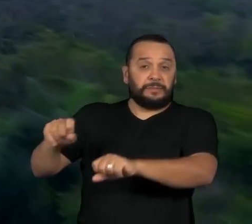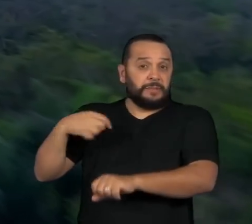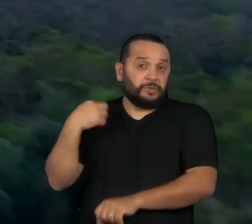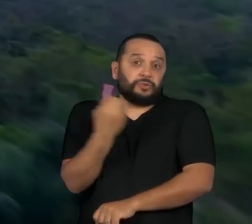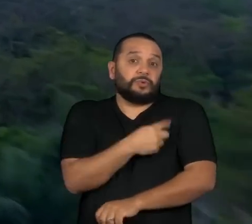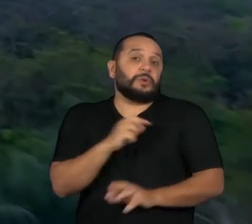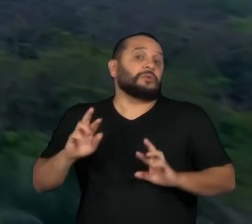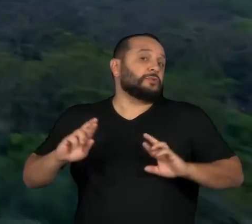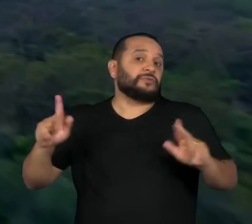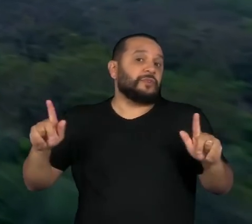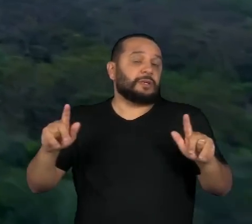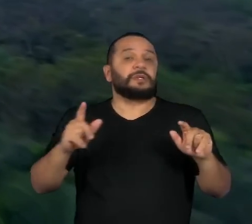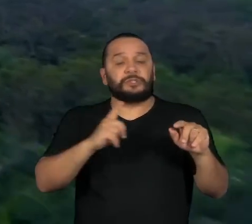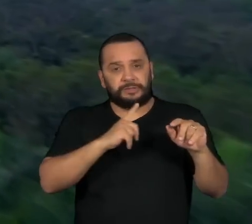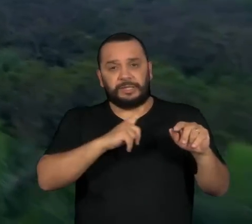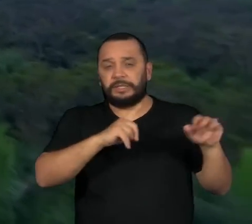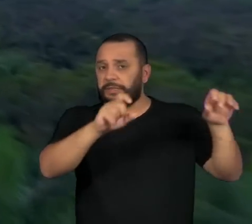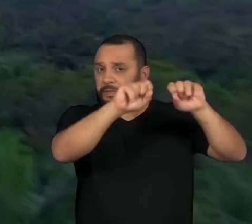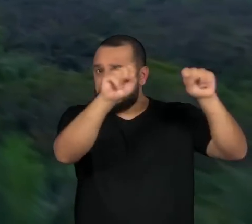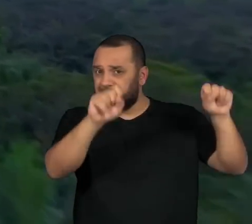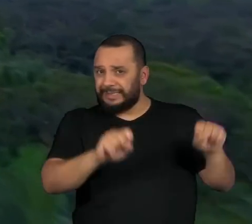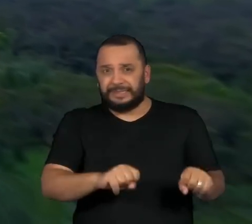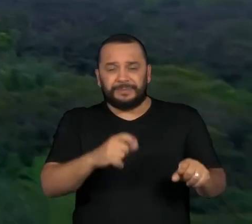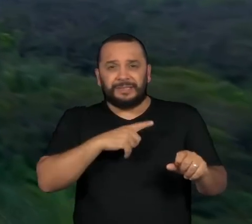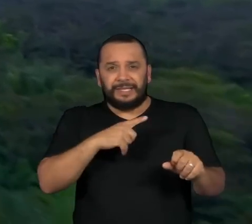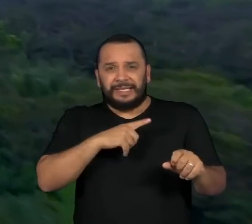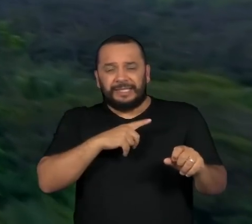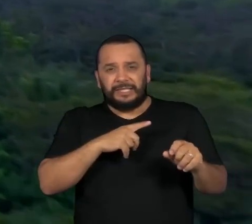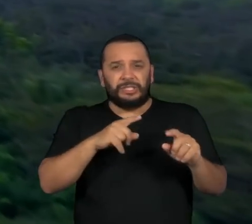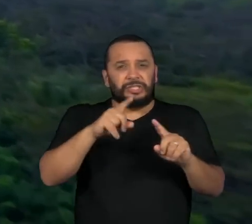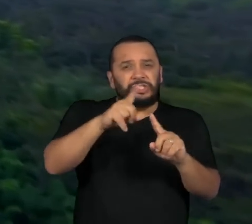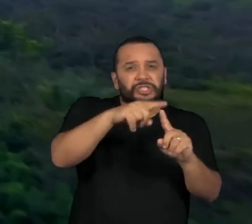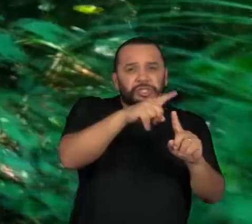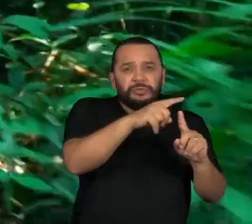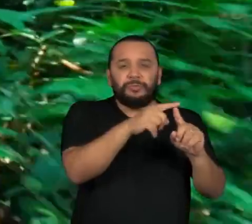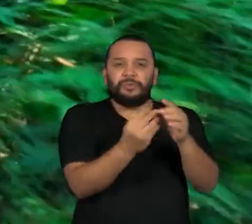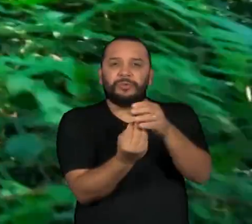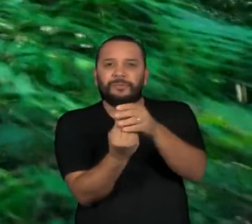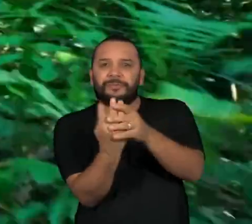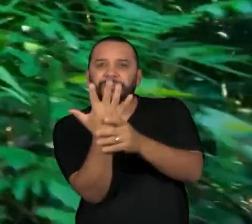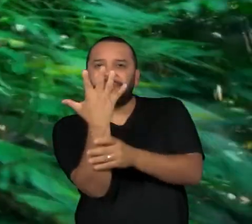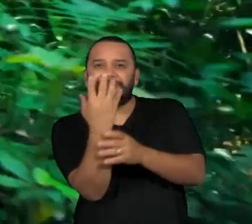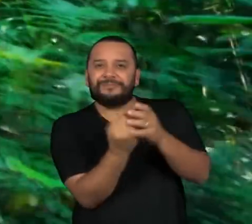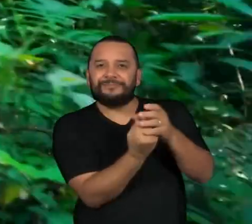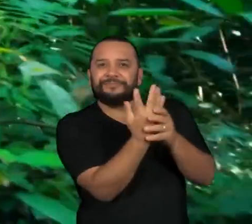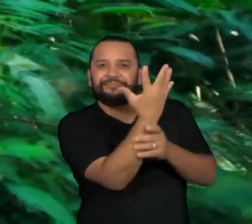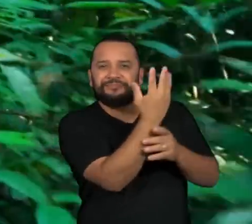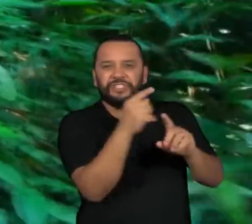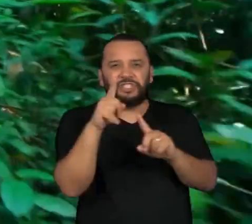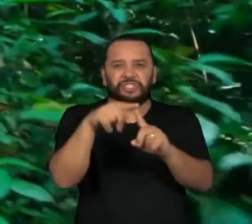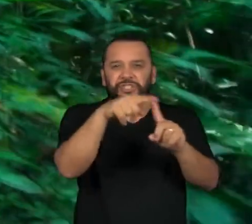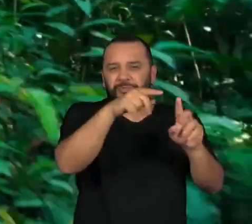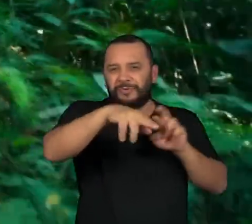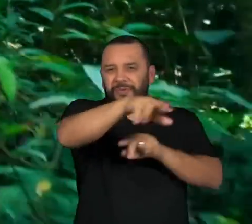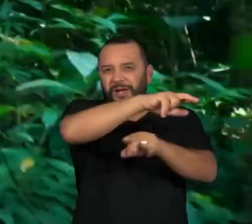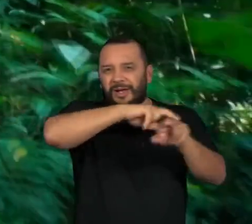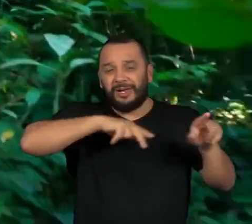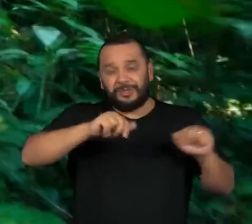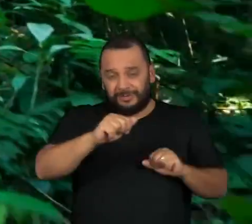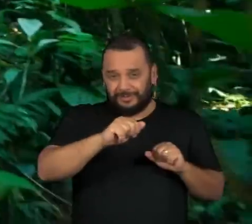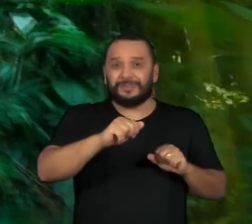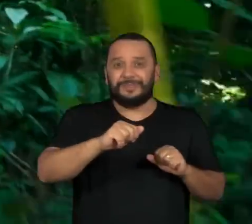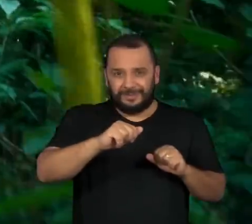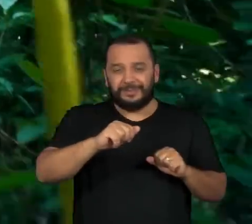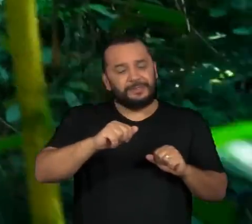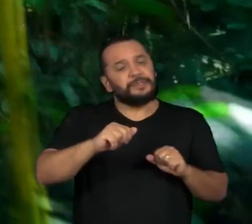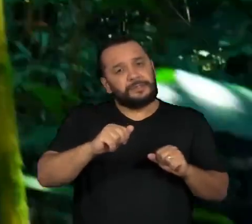incluir no modelo uma diversidade de estratégias de planta, estratégias de sobrevivência, que não era possível